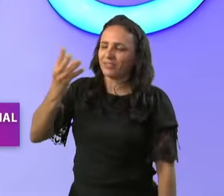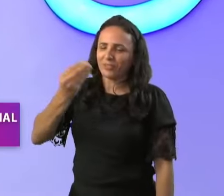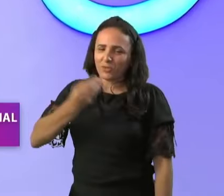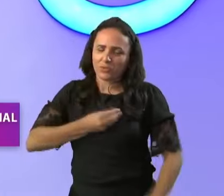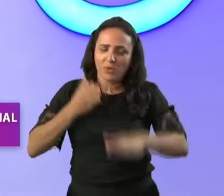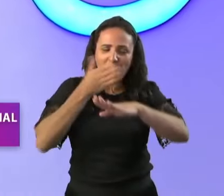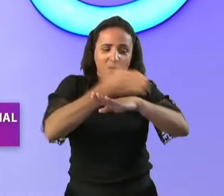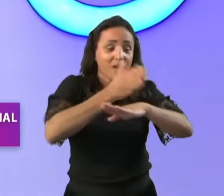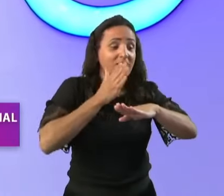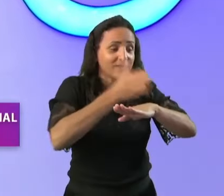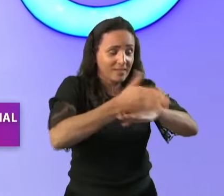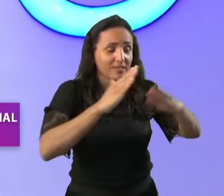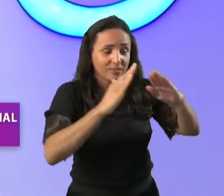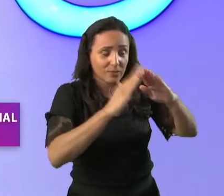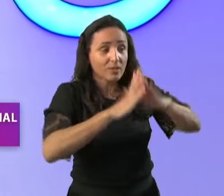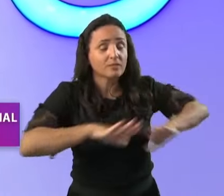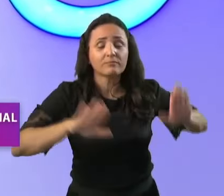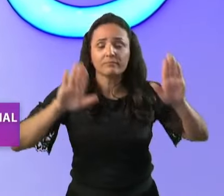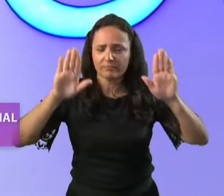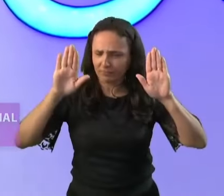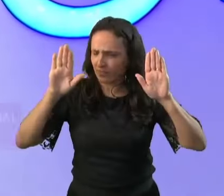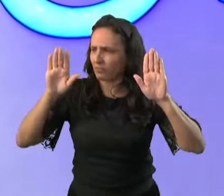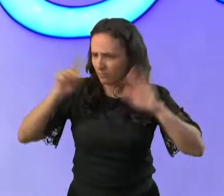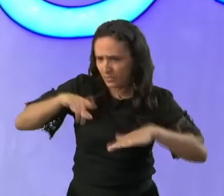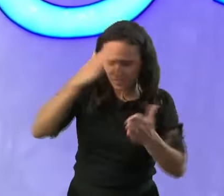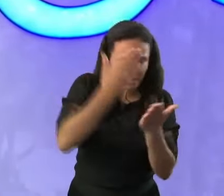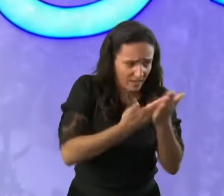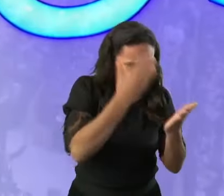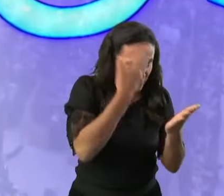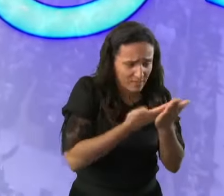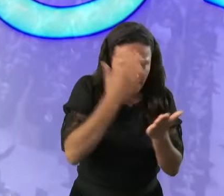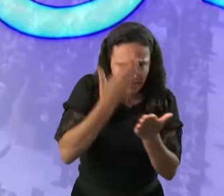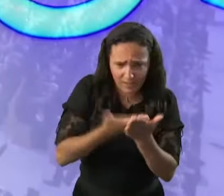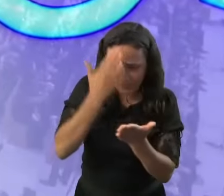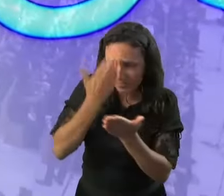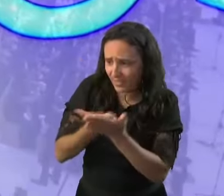indo lá agora. Levanta tua mão se você crê. Levanta tua mão se você crê.